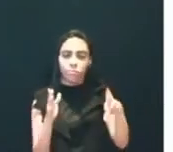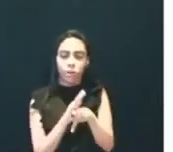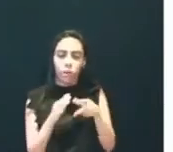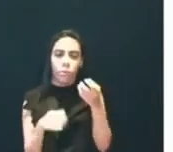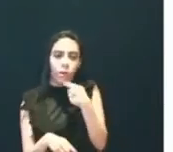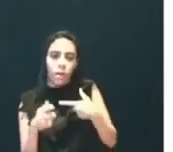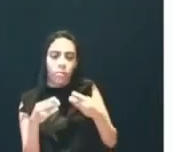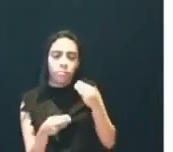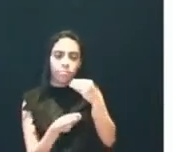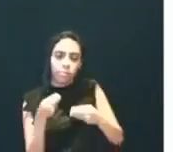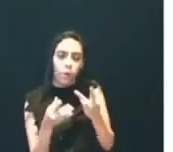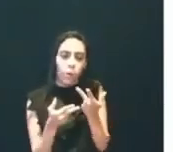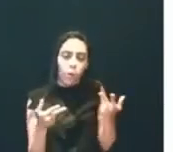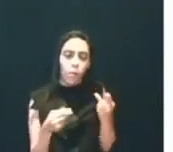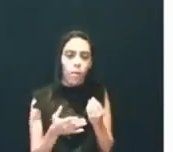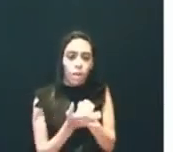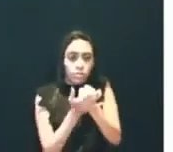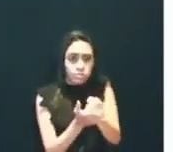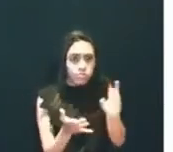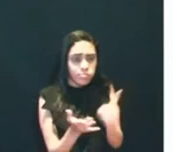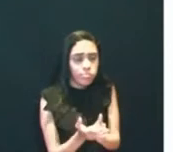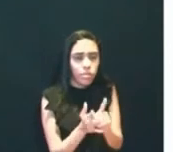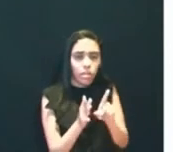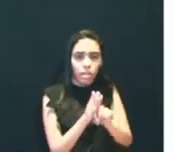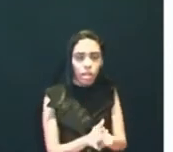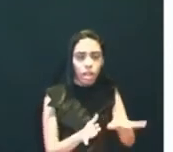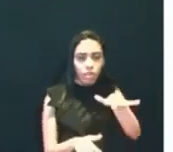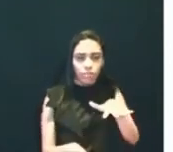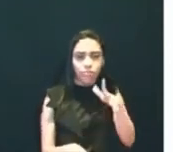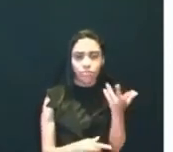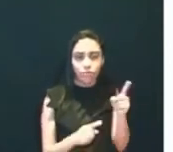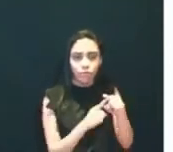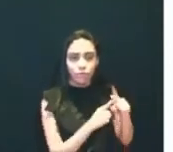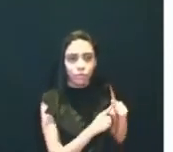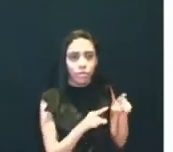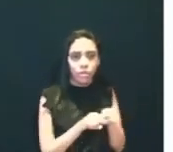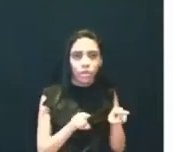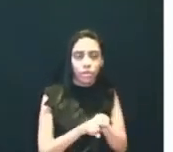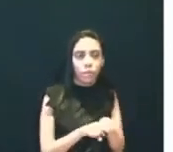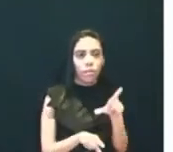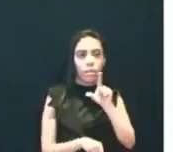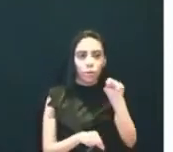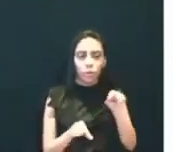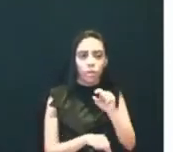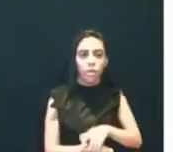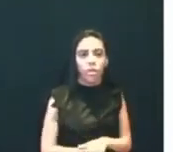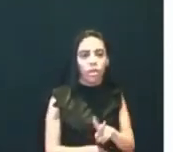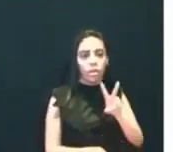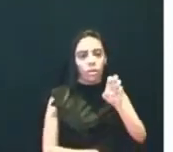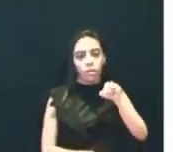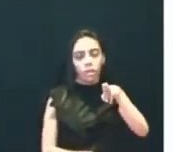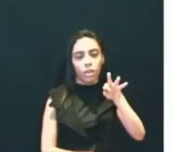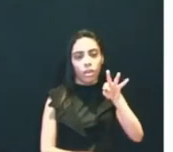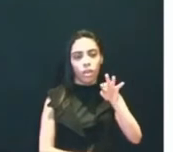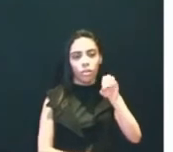dificilmente atingiam aquela doença residual negativa. E, mais recentemente, o venetoclax e essas duas